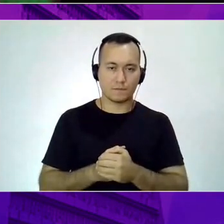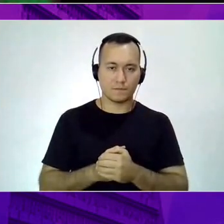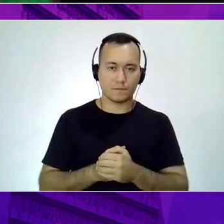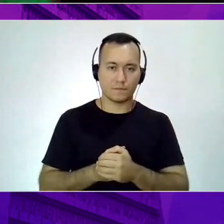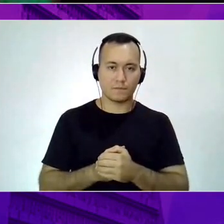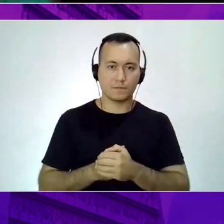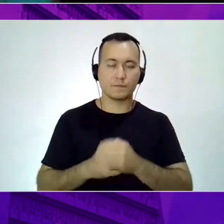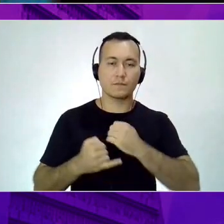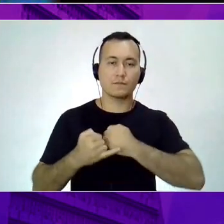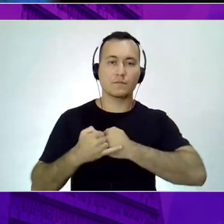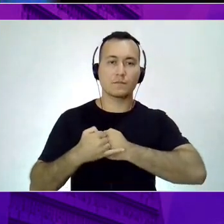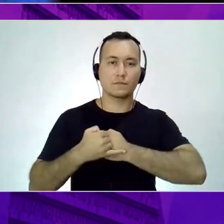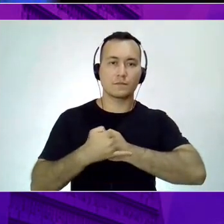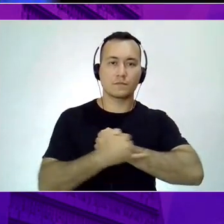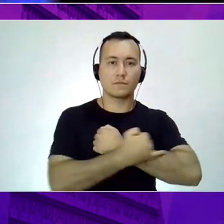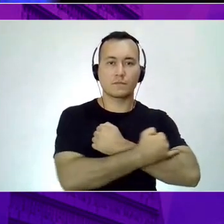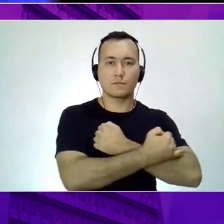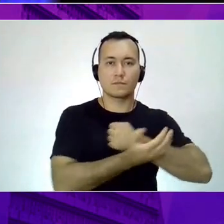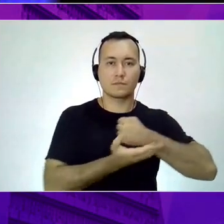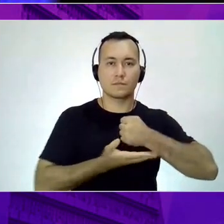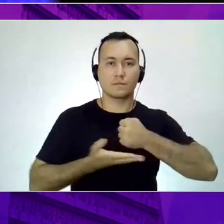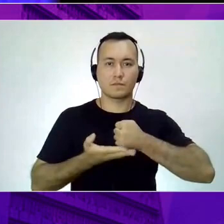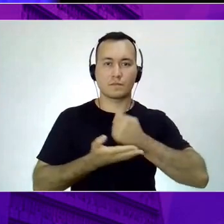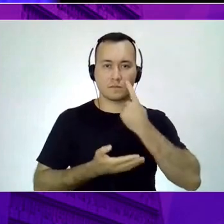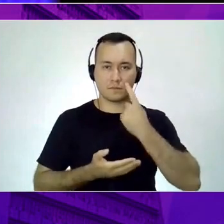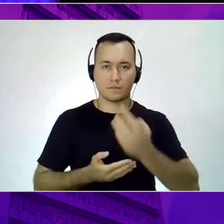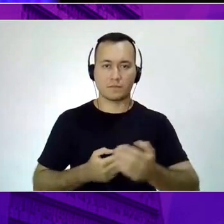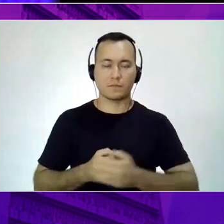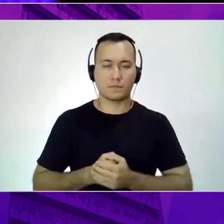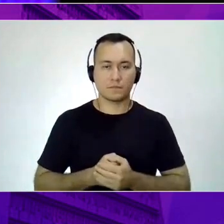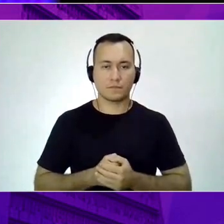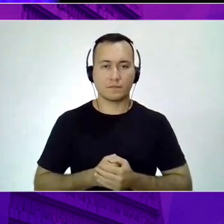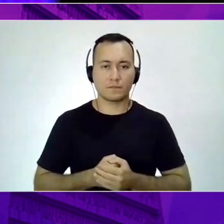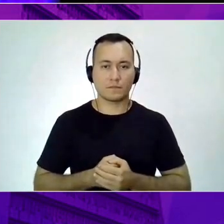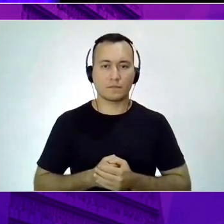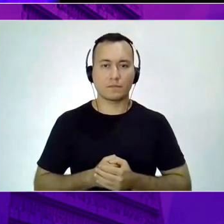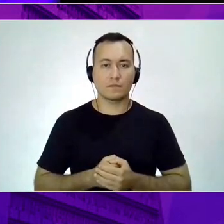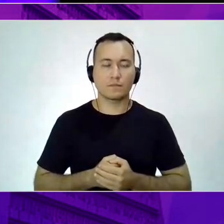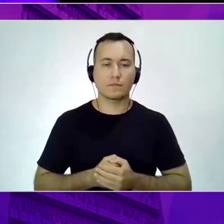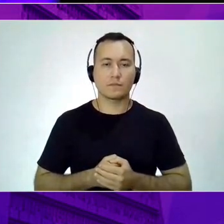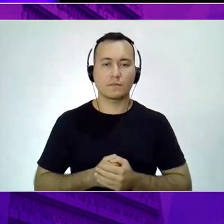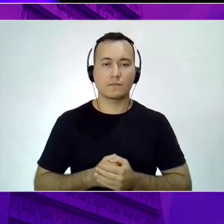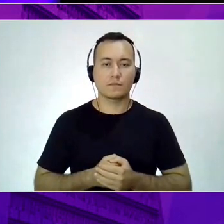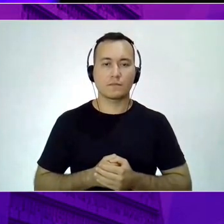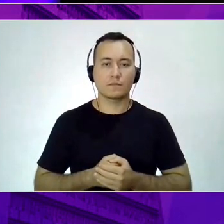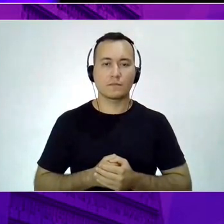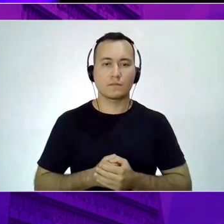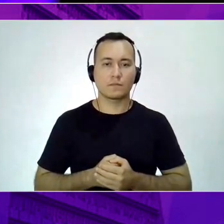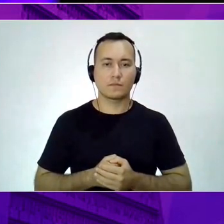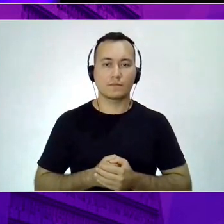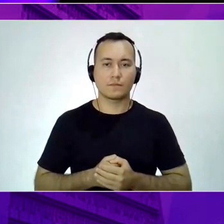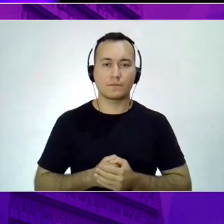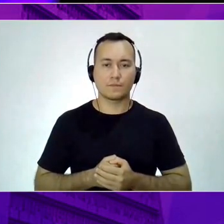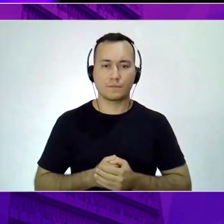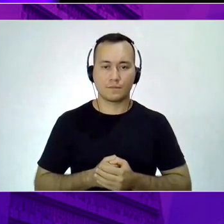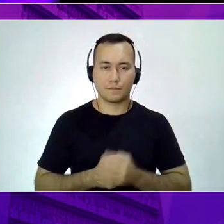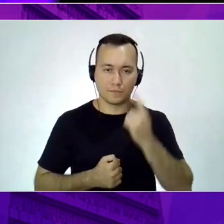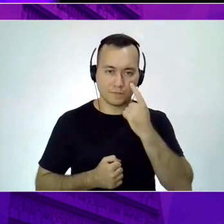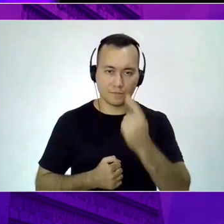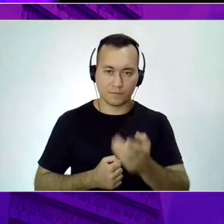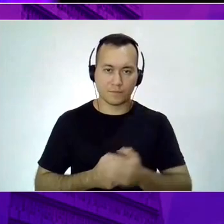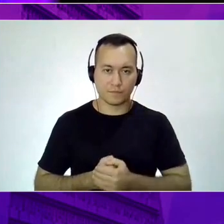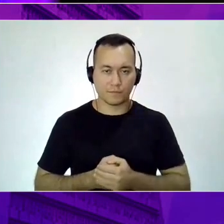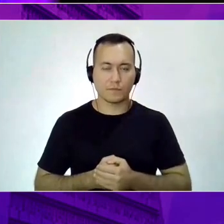fazer o processamento da área de staging, né, para fazer a acurácia desses dados. Tá? Então, eu vou jogar da área de